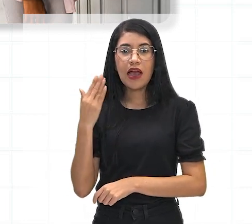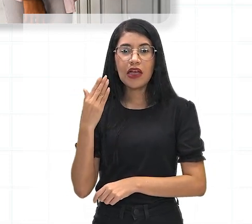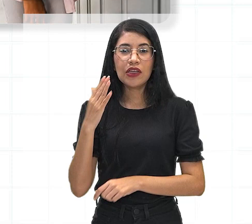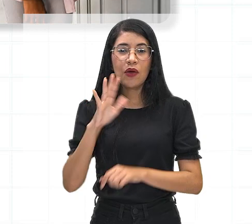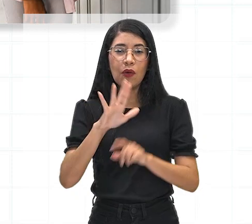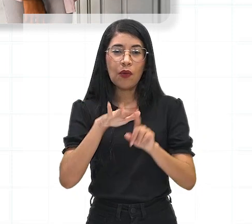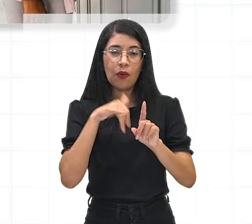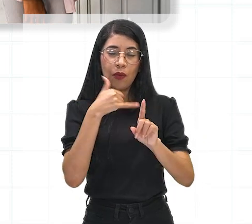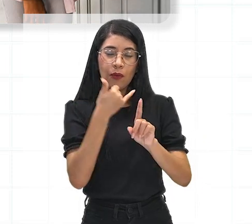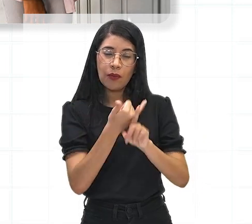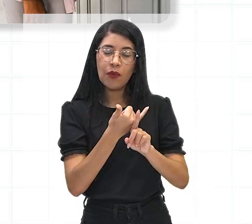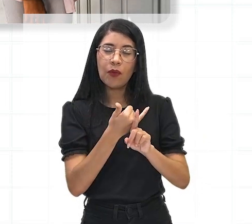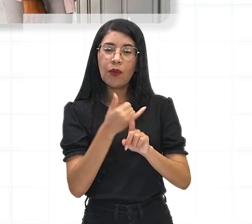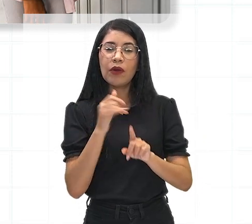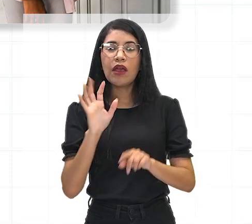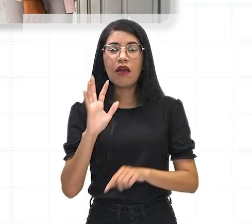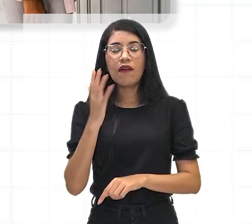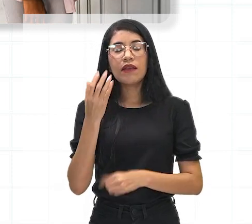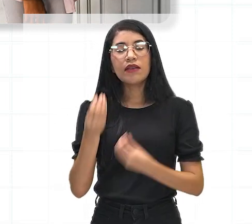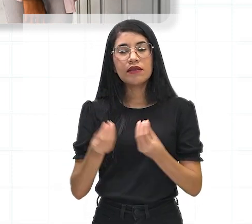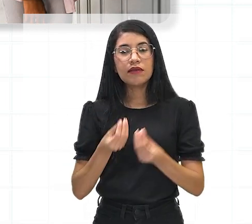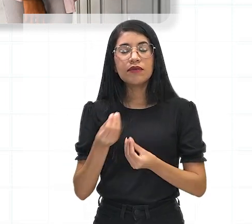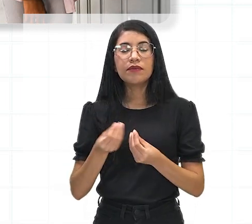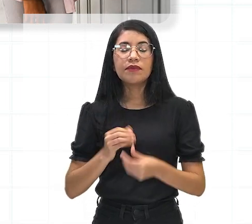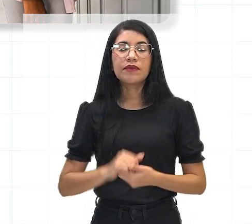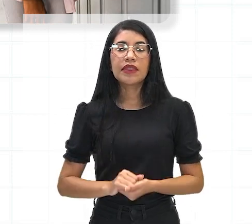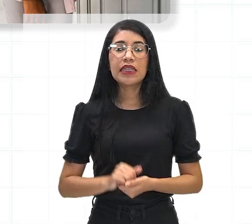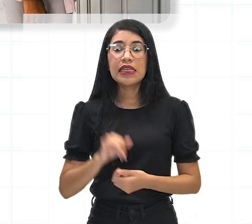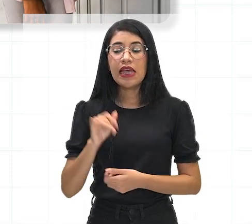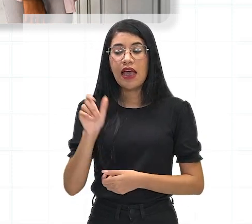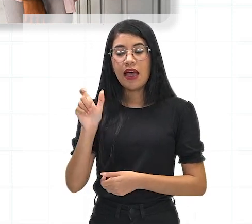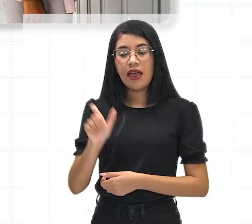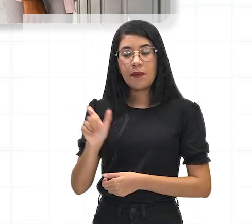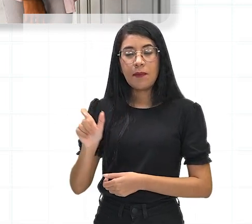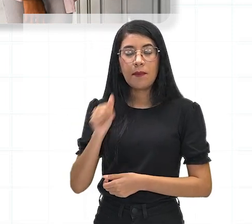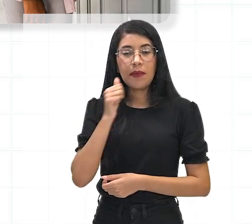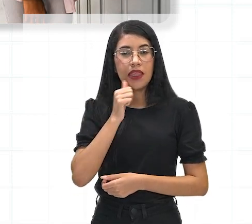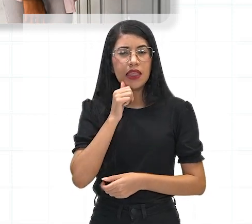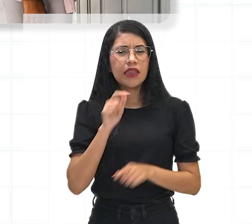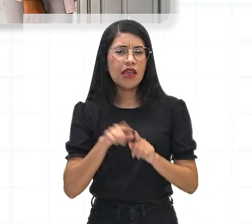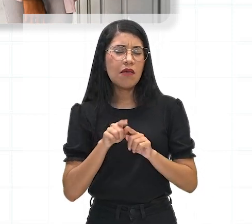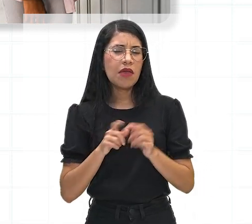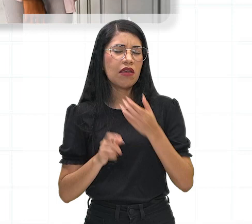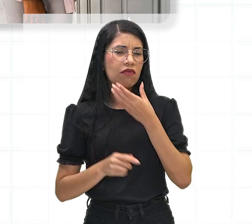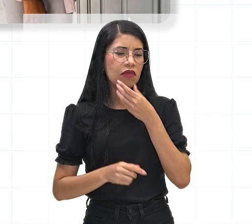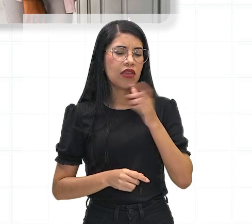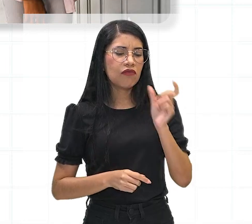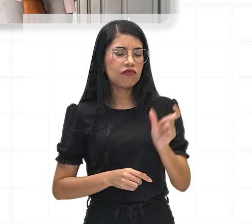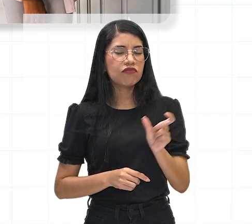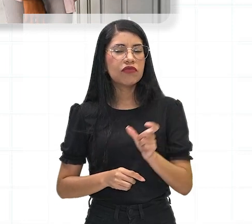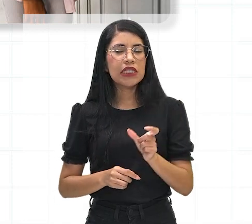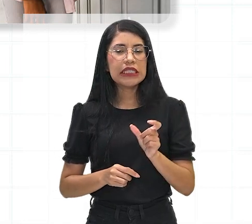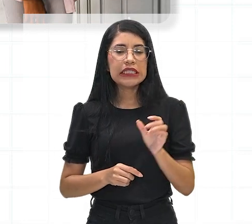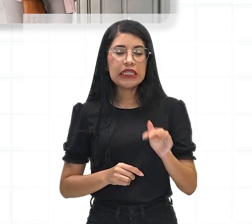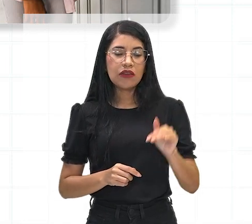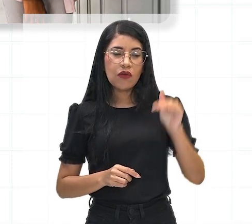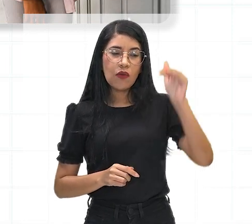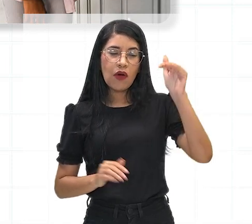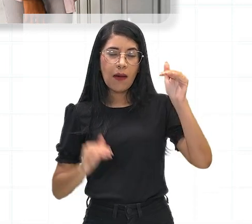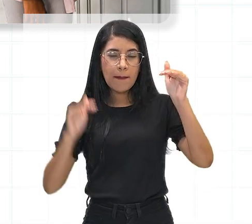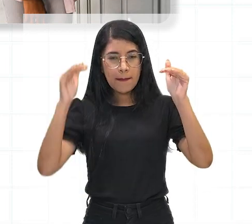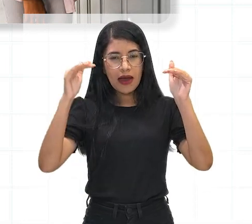sofrendo bullying, né? O que pode acontecer? No caso, essas meninas e até rapazes que não chegam a uma